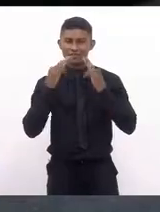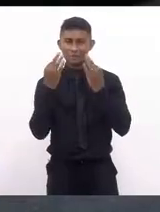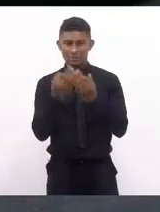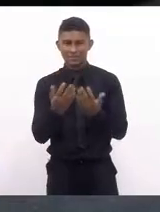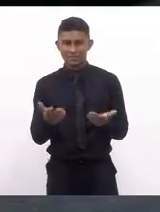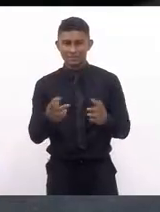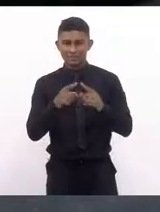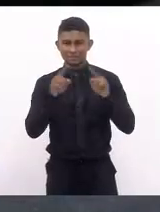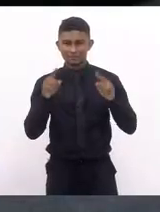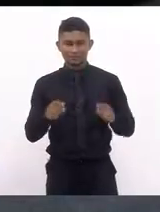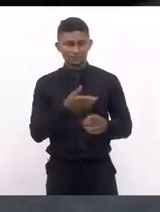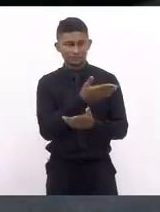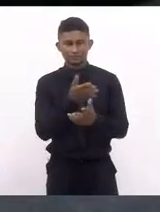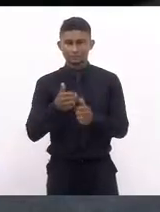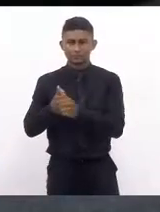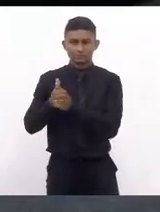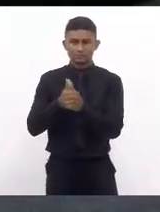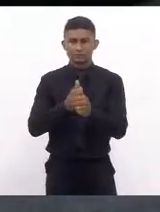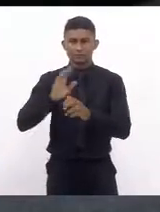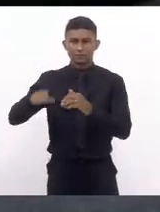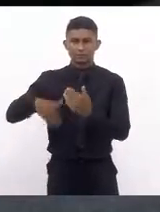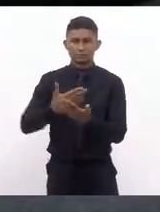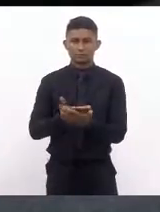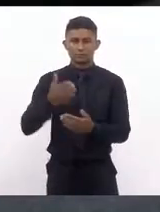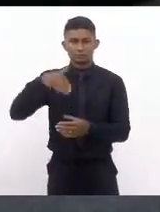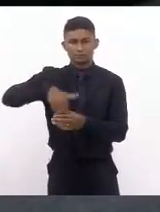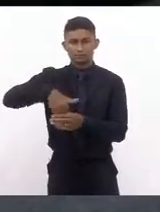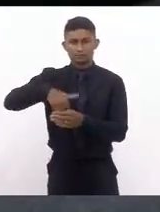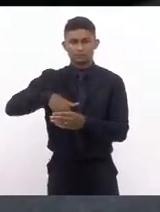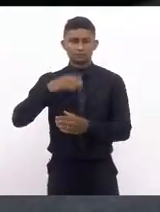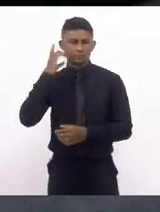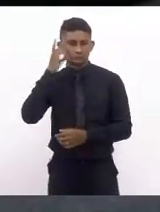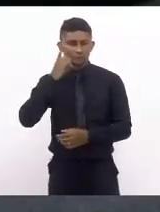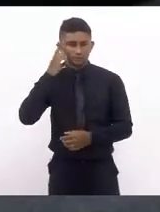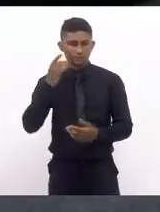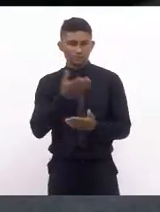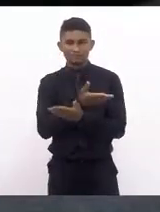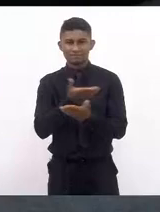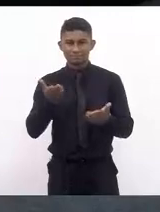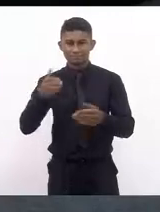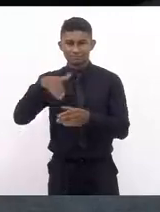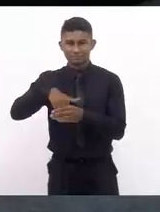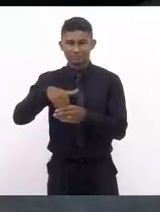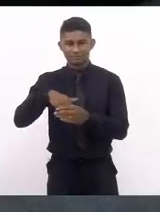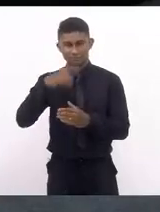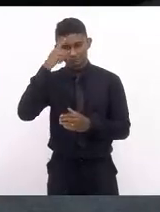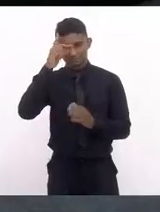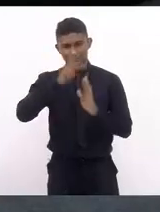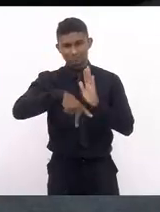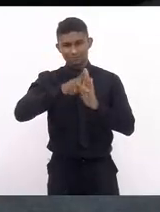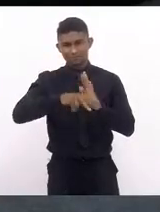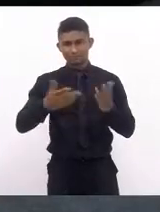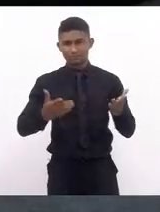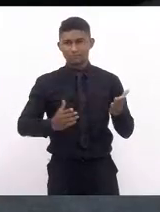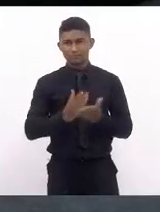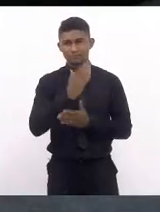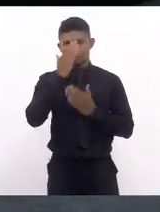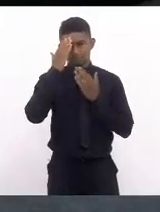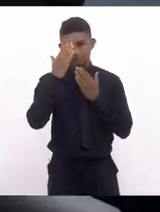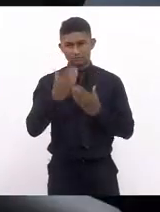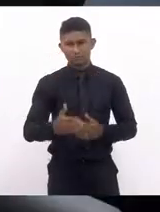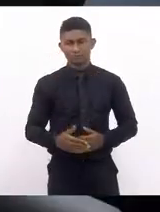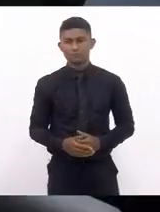momento acompanhando a votação e toda a fala dos dos deputados aqui presentes diante do projeto foi aprovado no dia de hoje obrigado